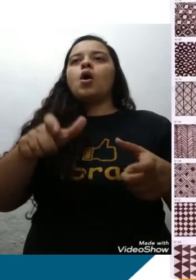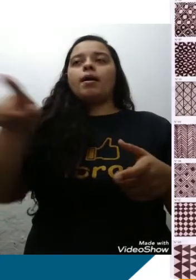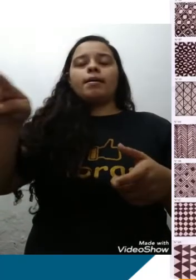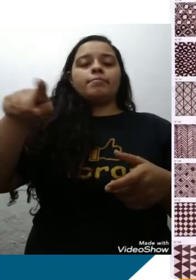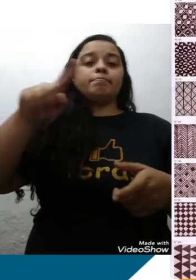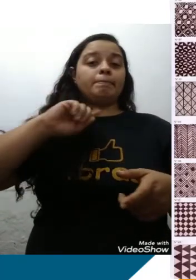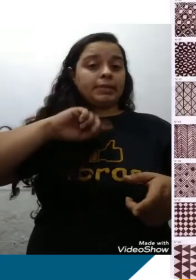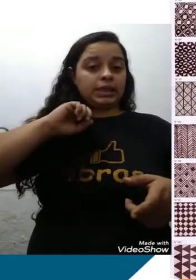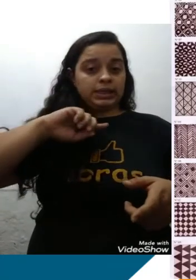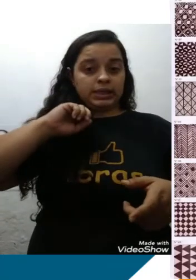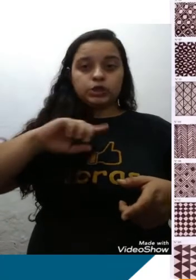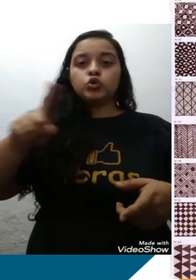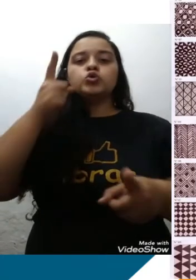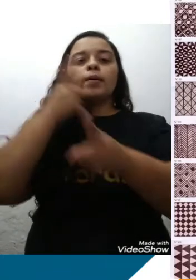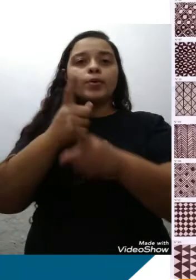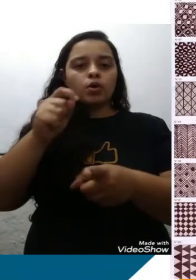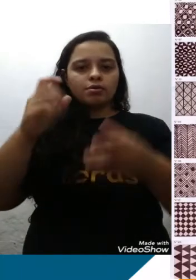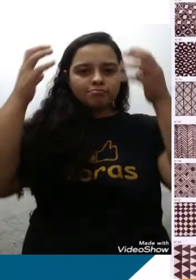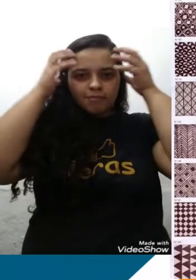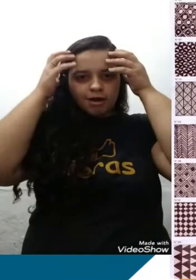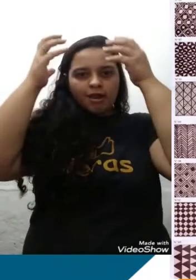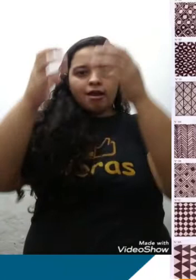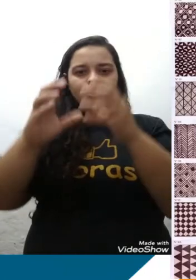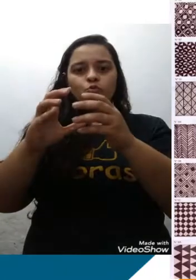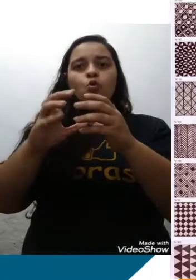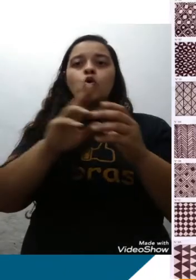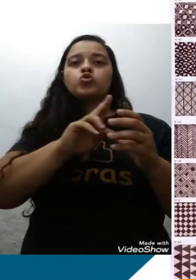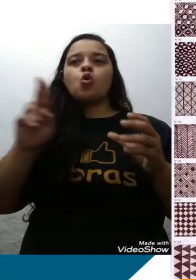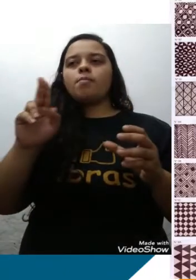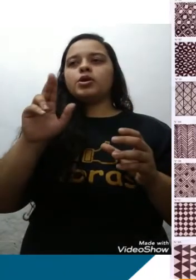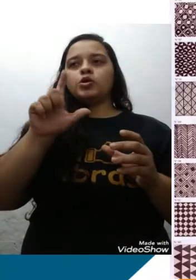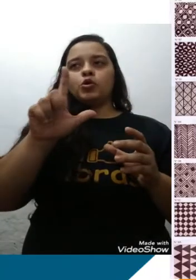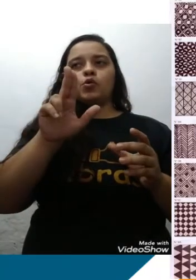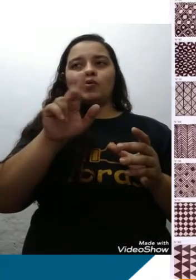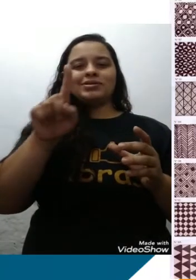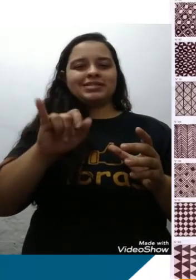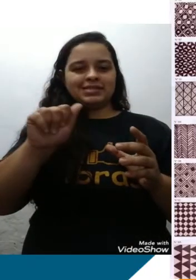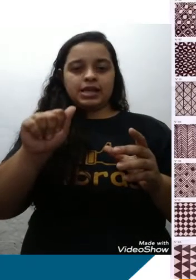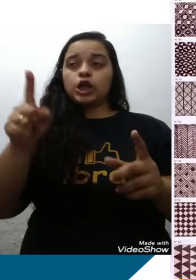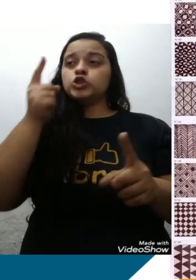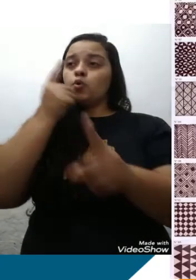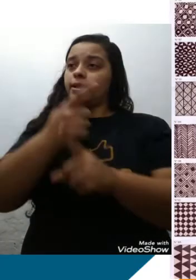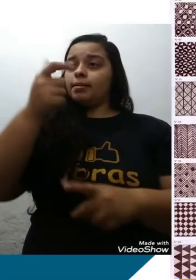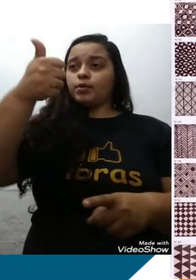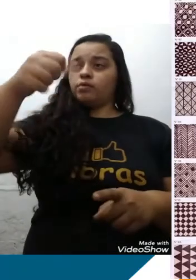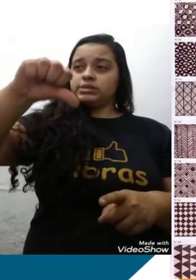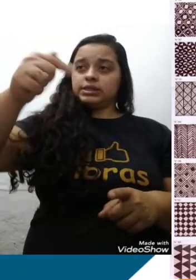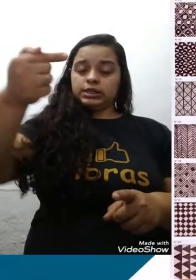Gerais, em Lagoa Santa, descobriu um crânio que foi denominado depois do crânio de Luzia. Então ele foi descoberto